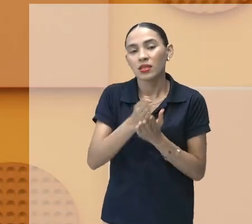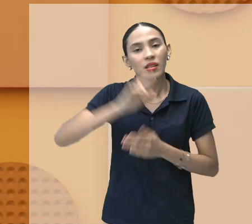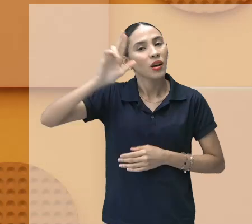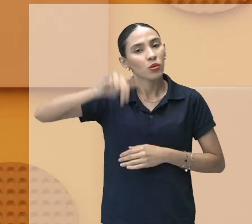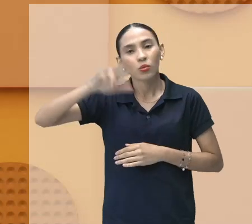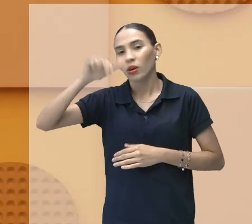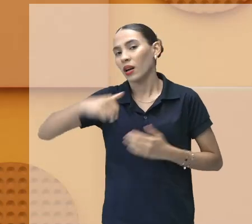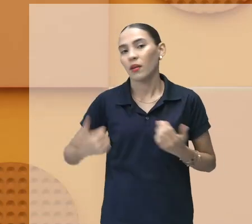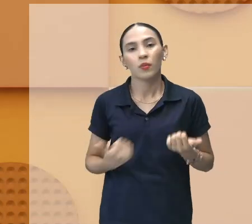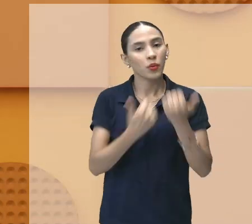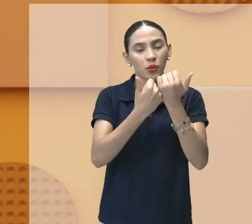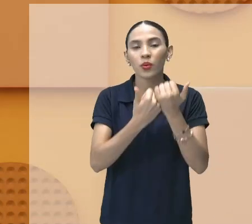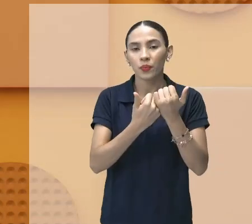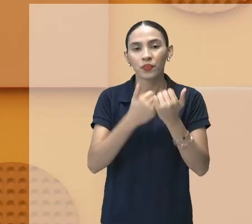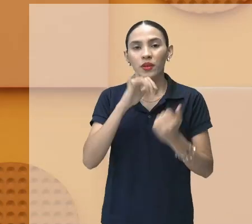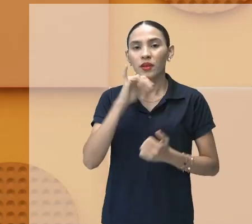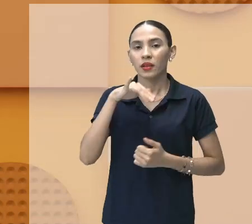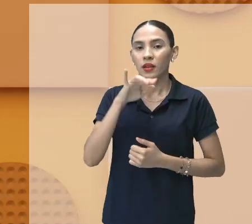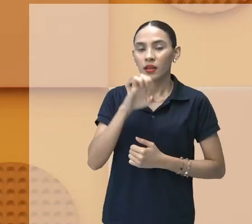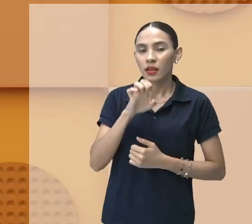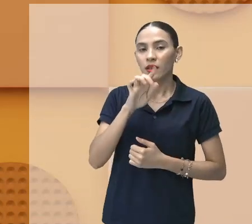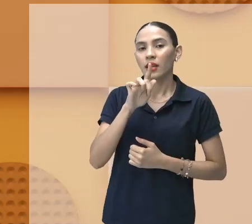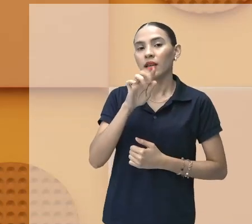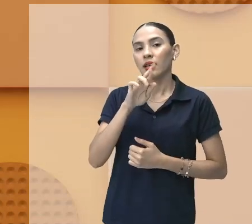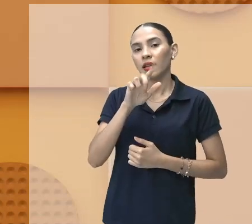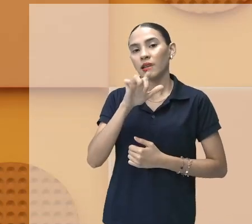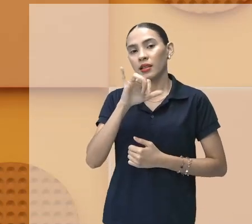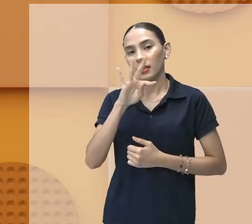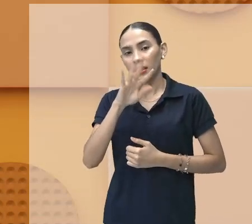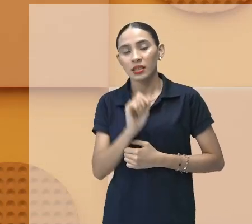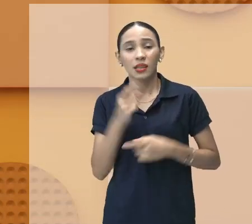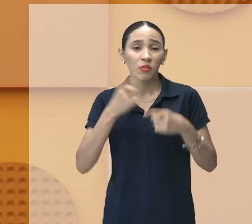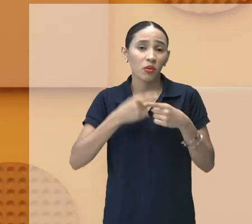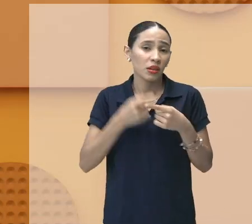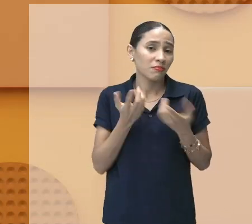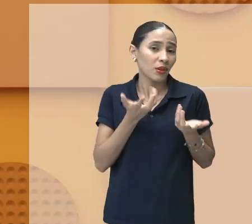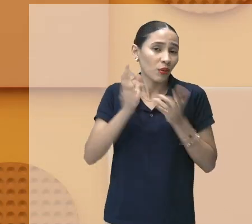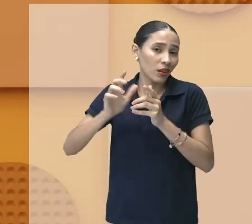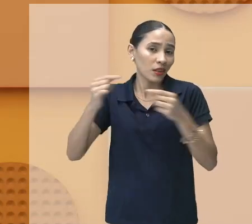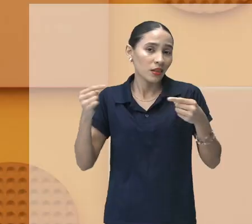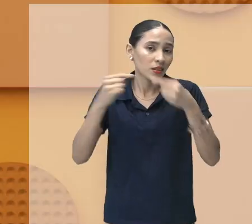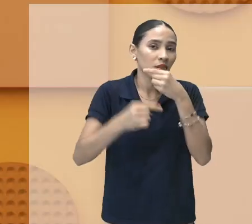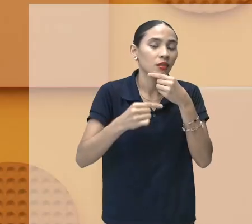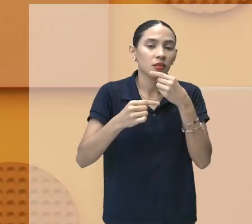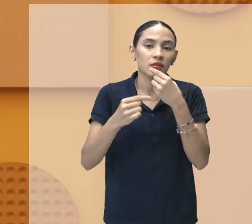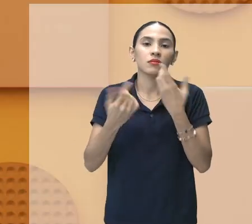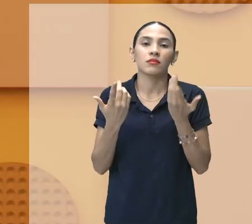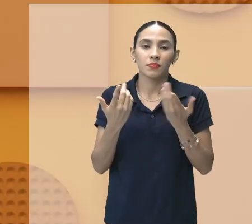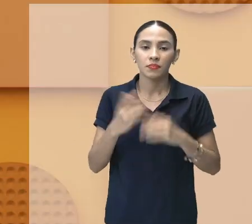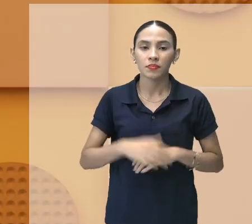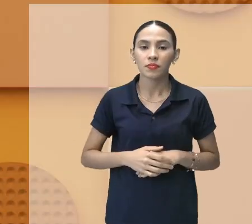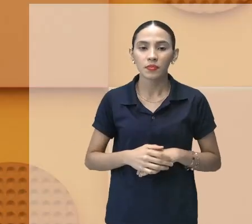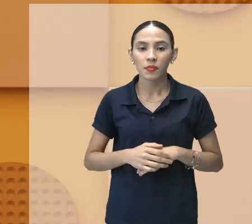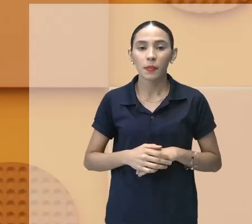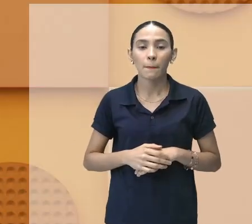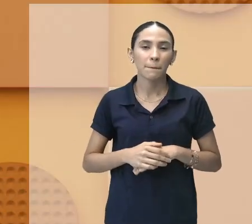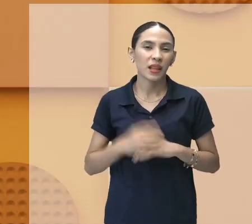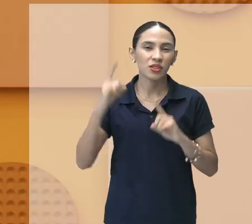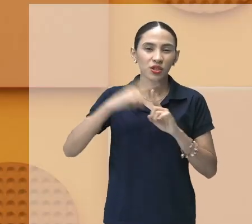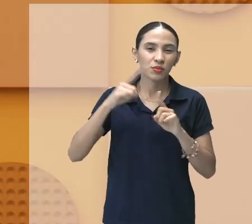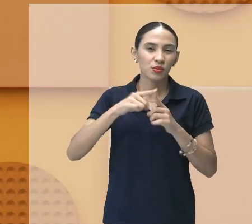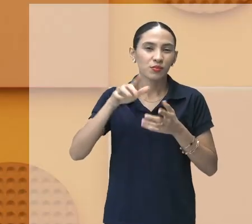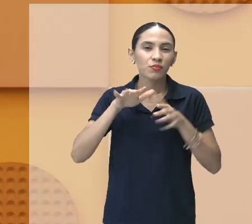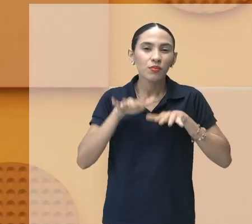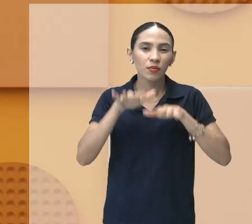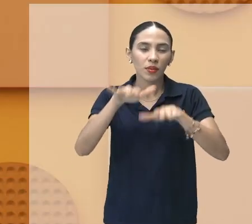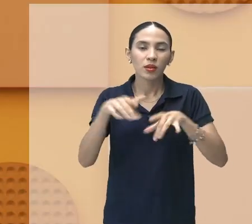apoiou diretamente os integralistas, até porque ele não queria associar a sua figura a esse tipo de movimento,